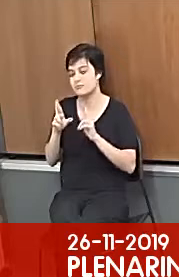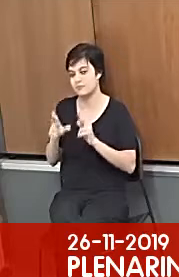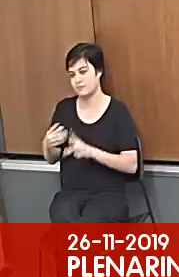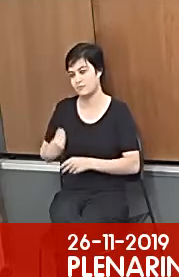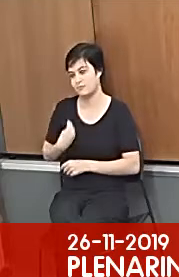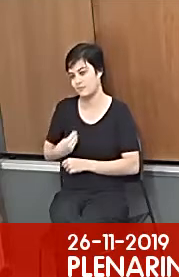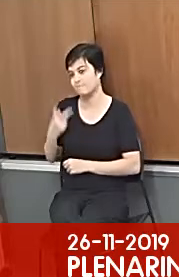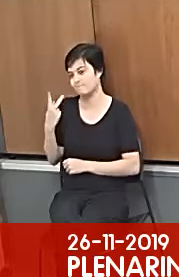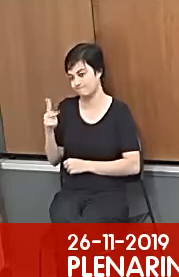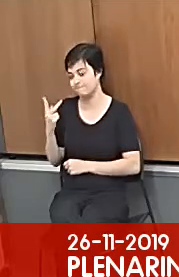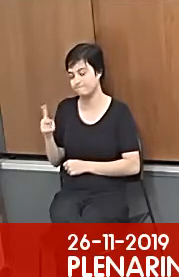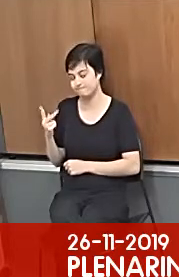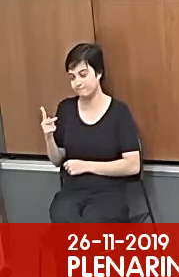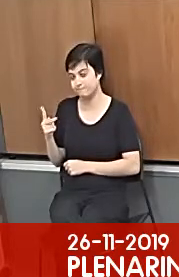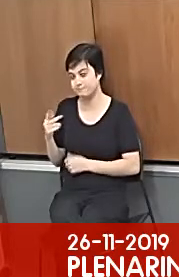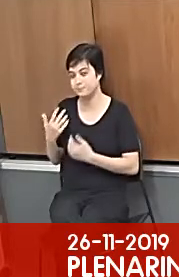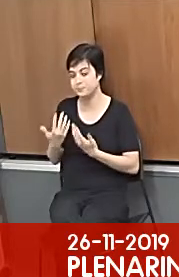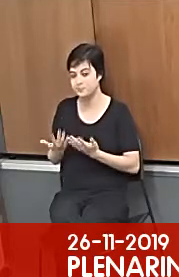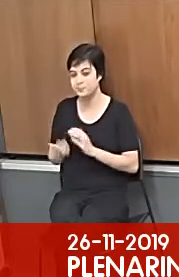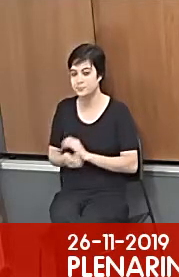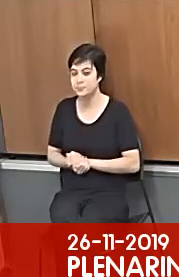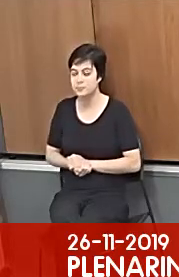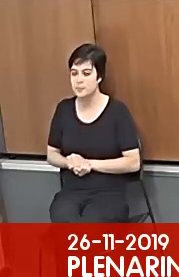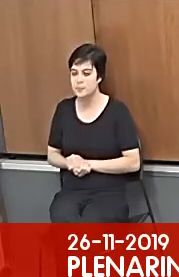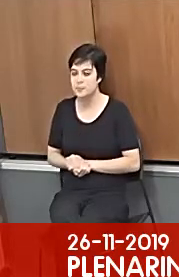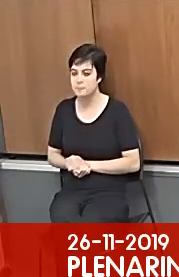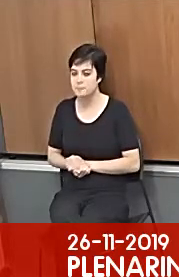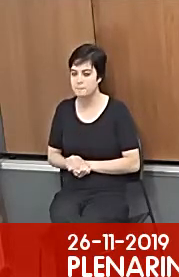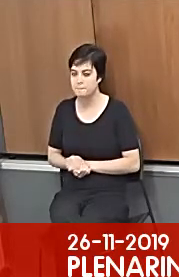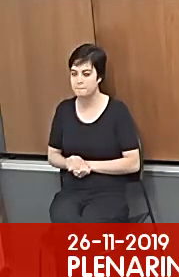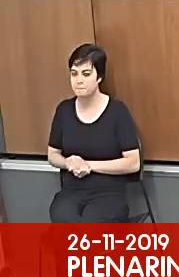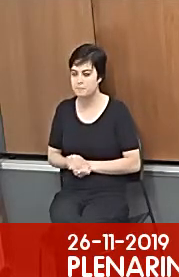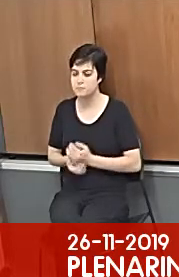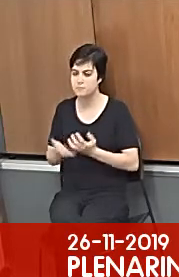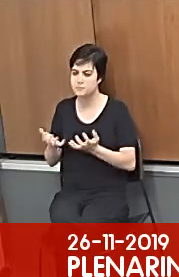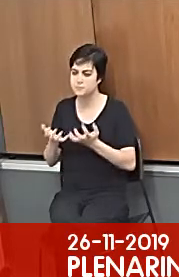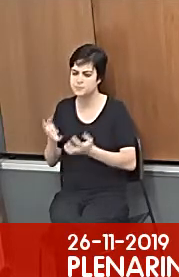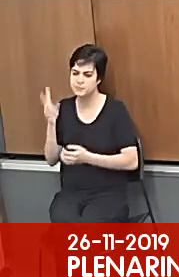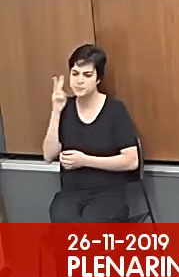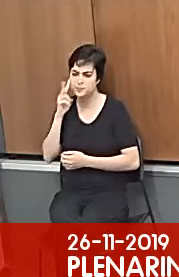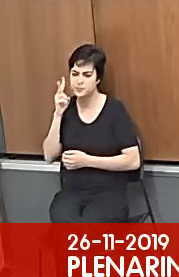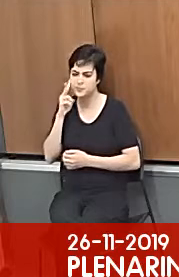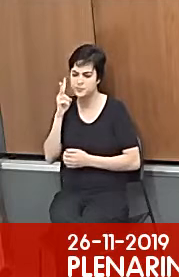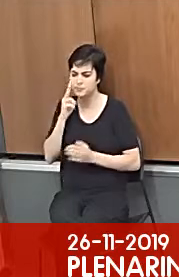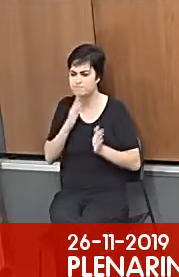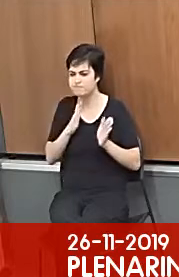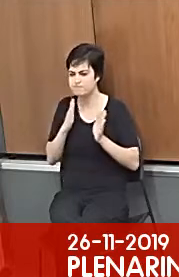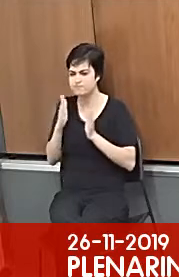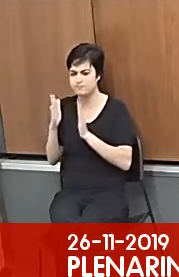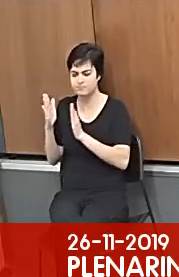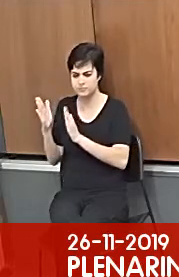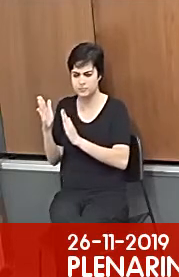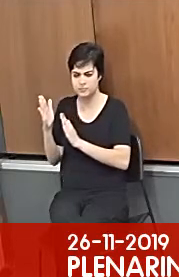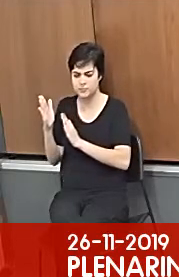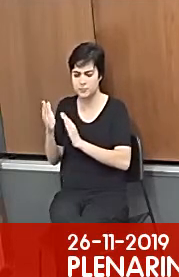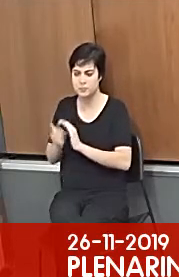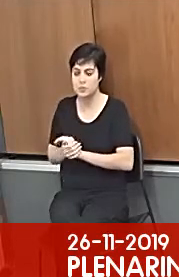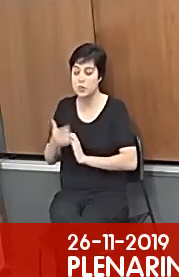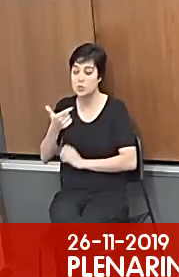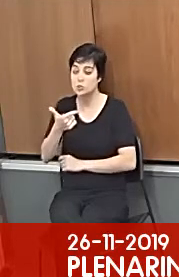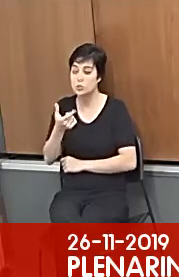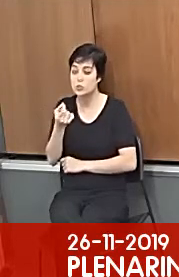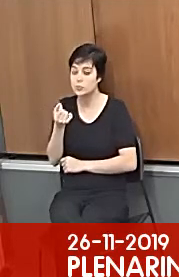vida dela. Eu queria fazer um resgate aqui recente da nossa história. Em